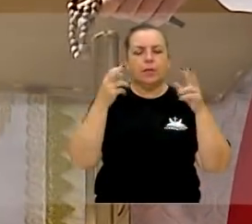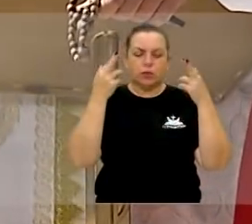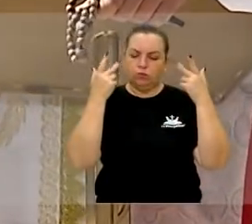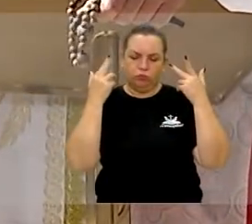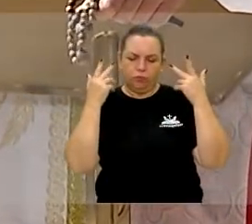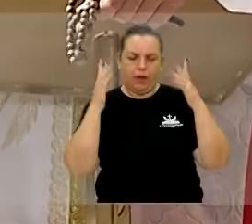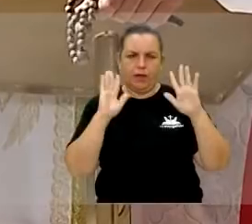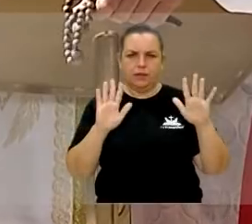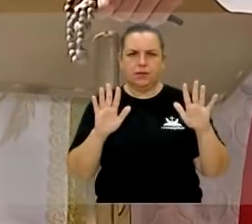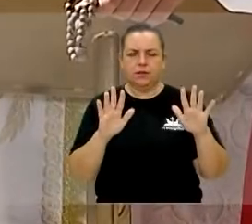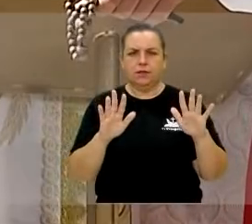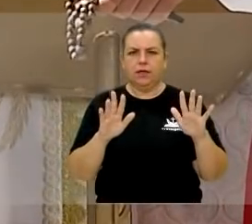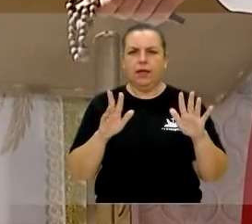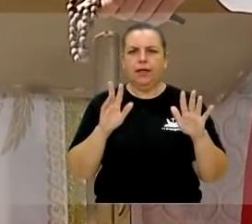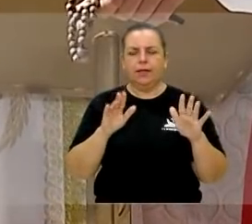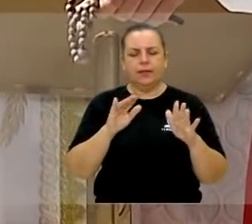mais